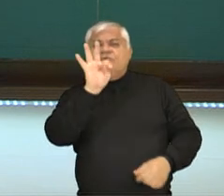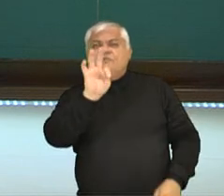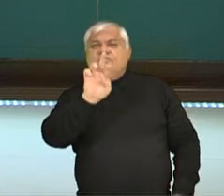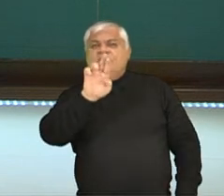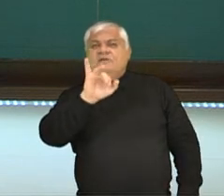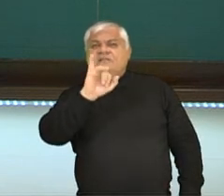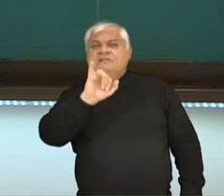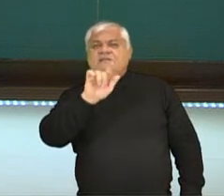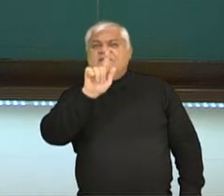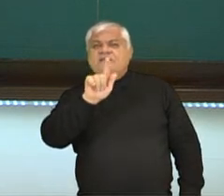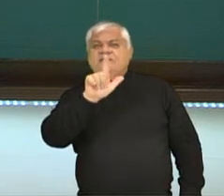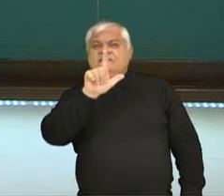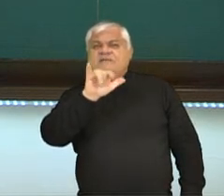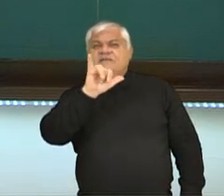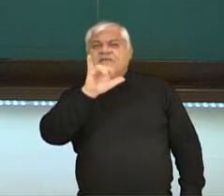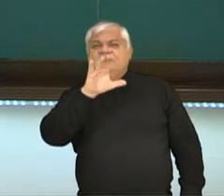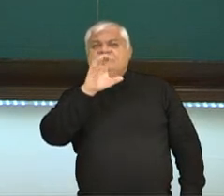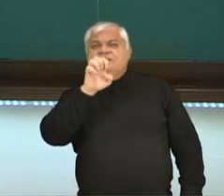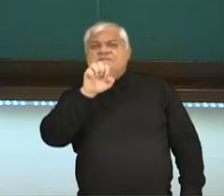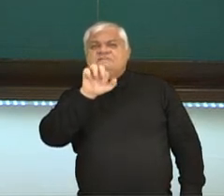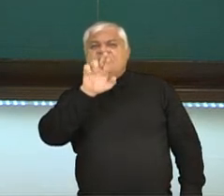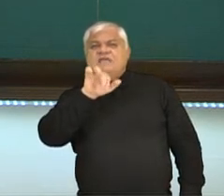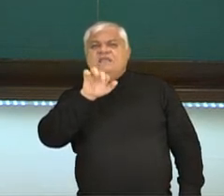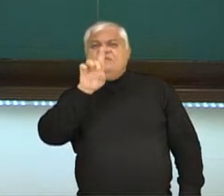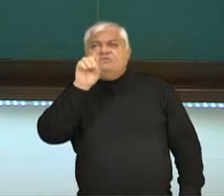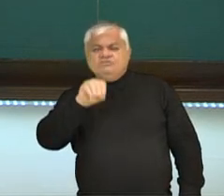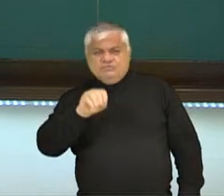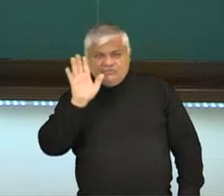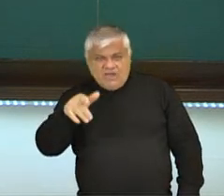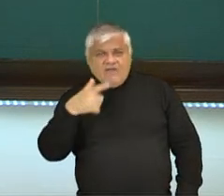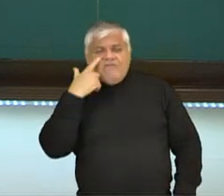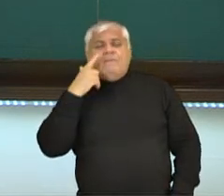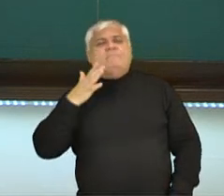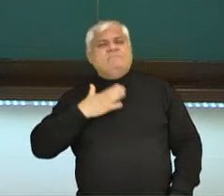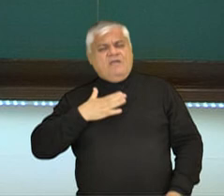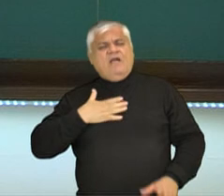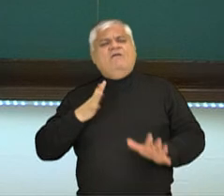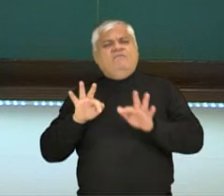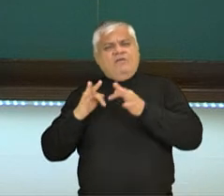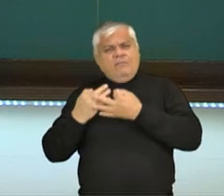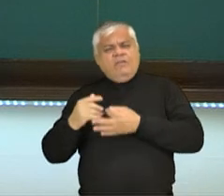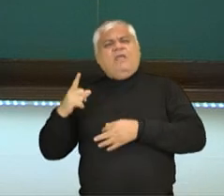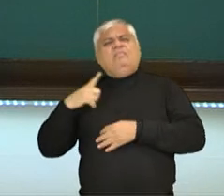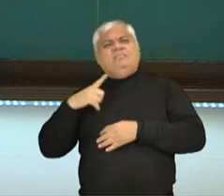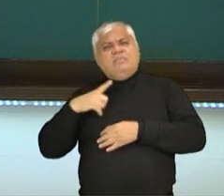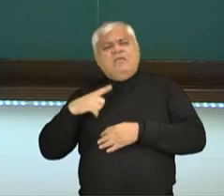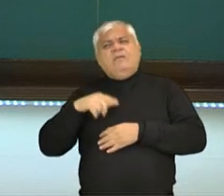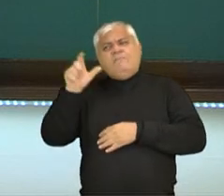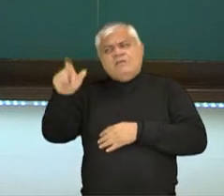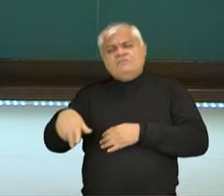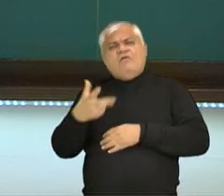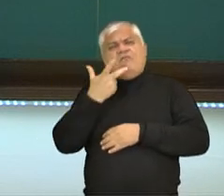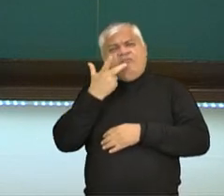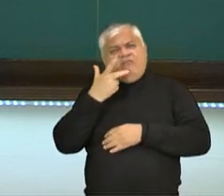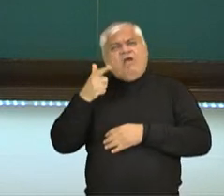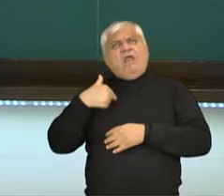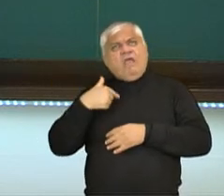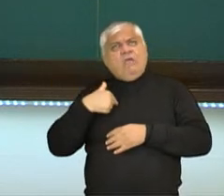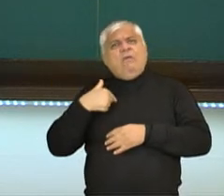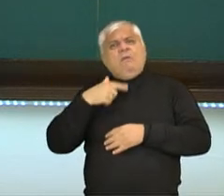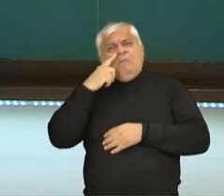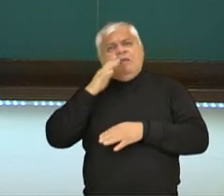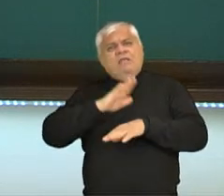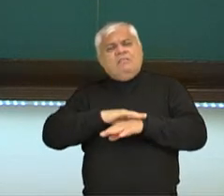triglicerídeo? Professor, já, professor. Já, na minha família tem algumas pessoas que comentam e diz: